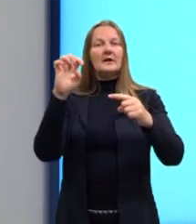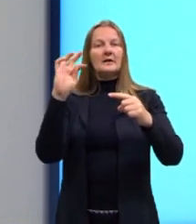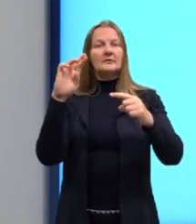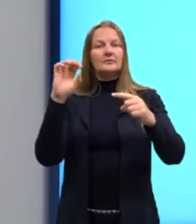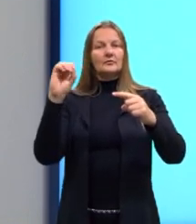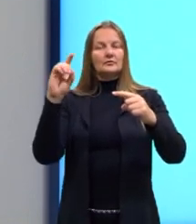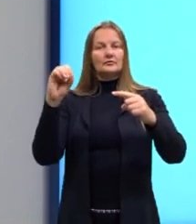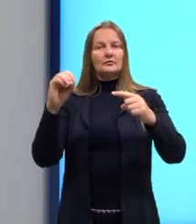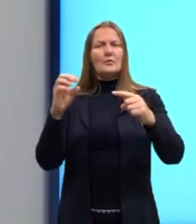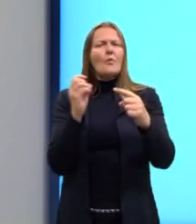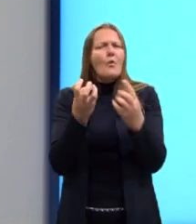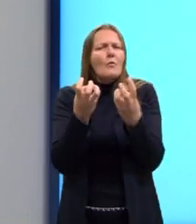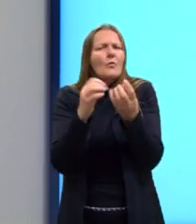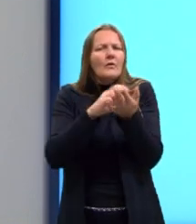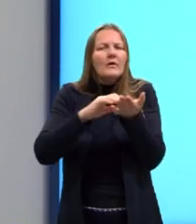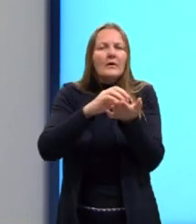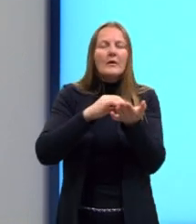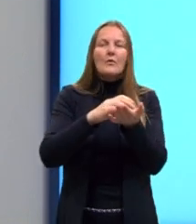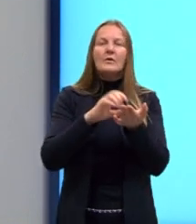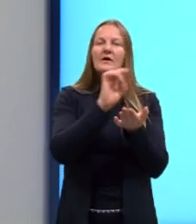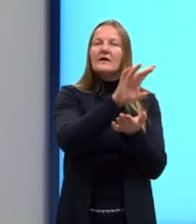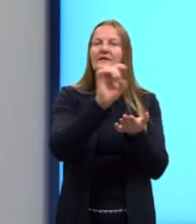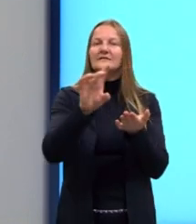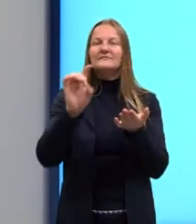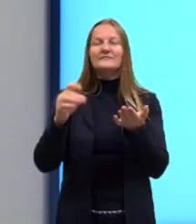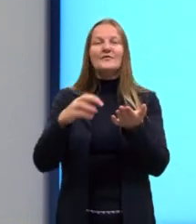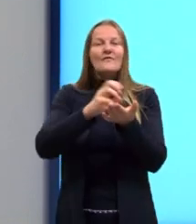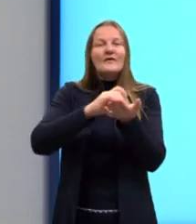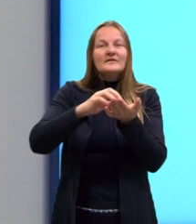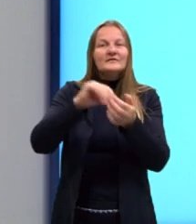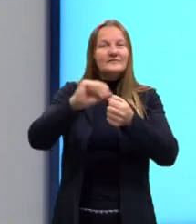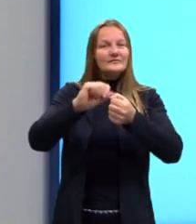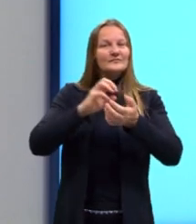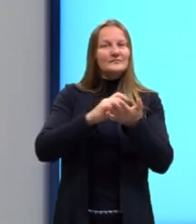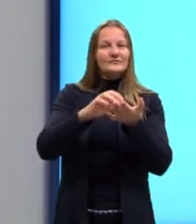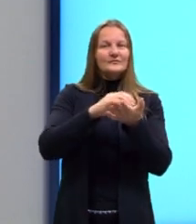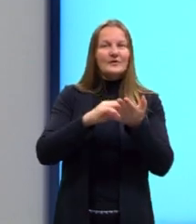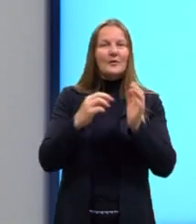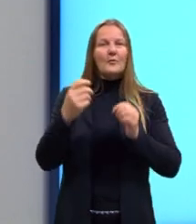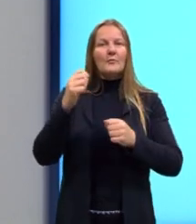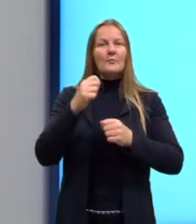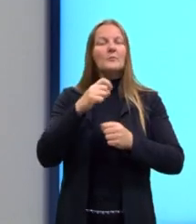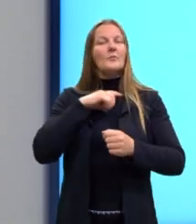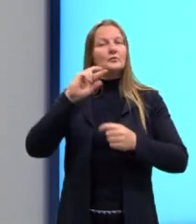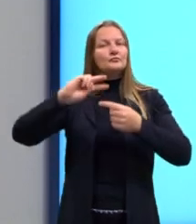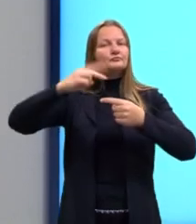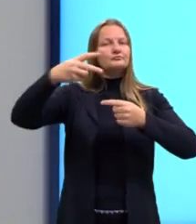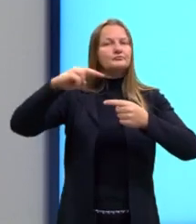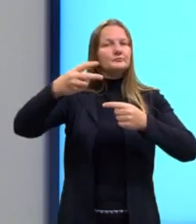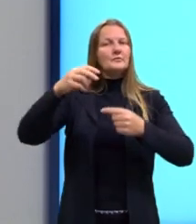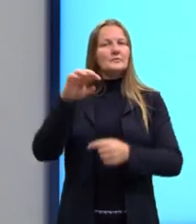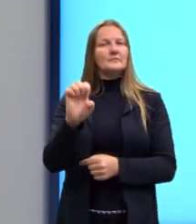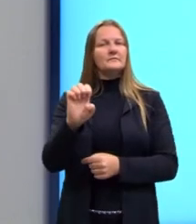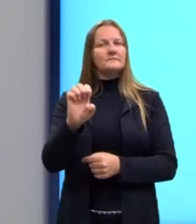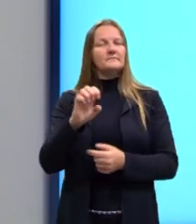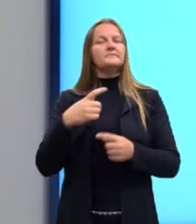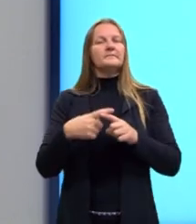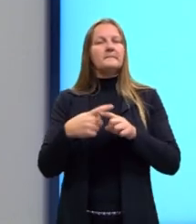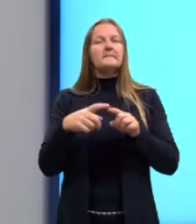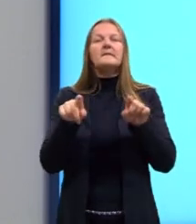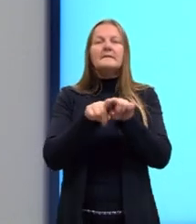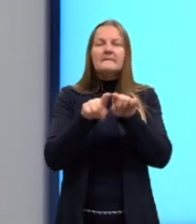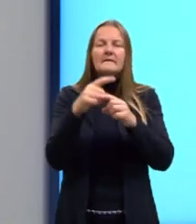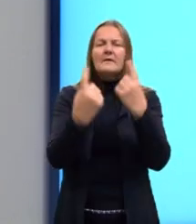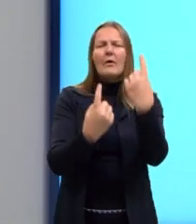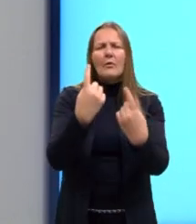voltagem indicada dispositivo eu faço um cálculo que ele pode ser representado como potencial padrão pelo e também